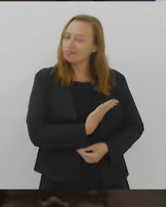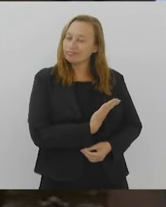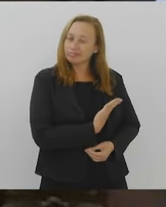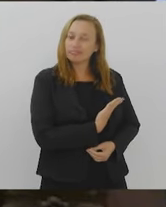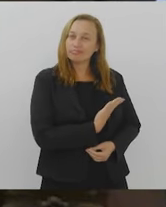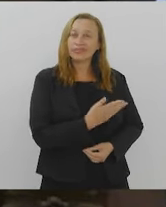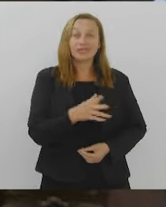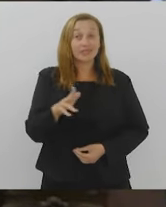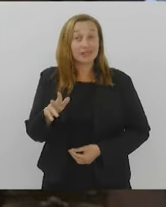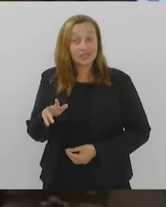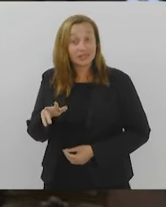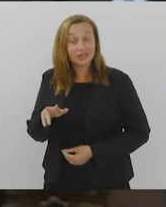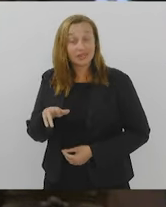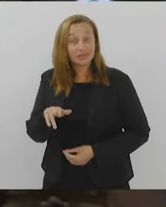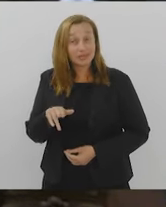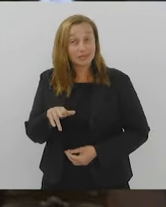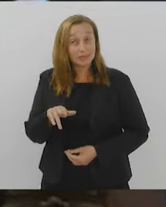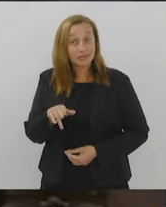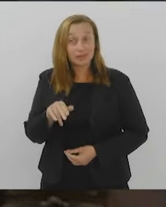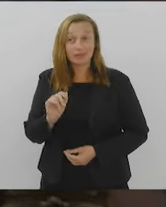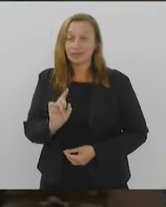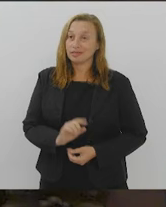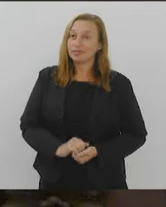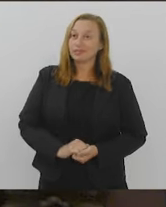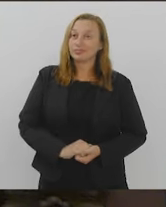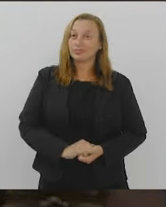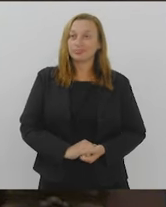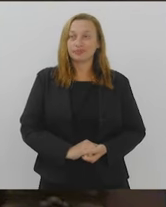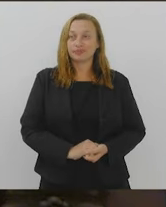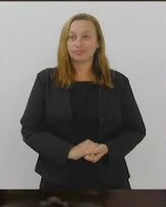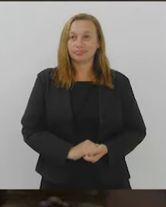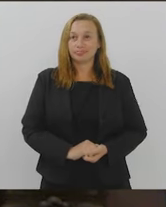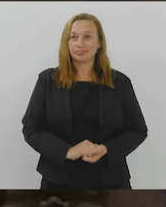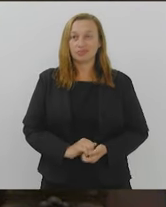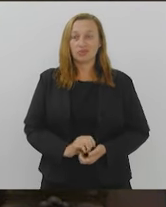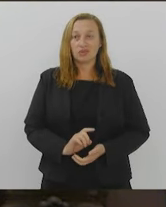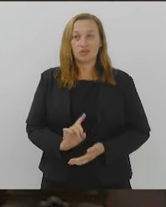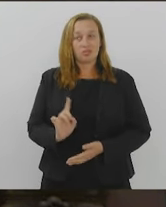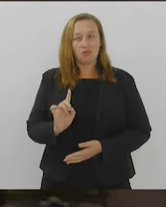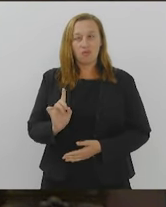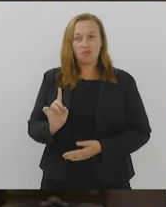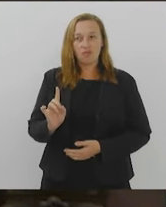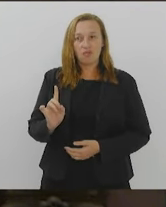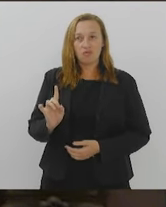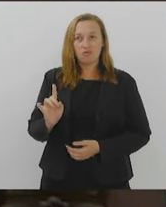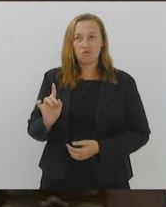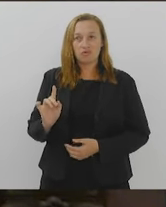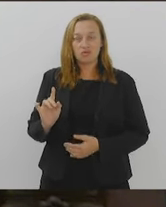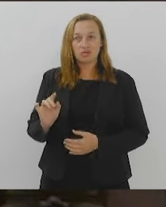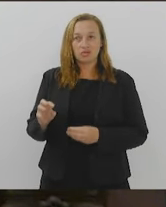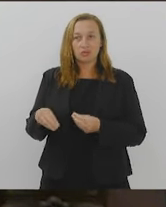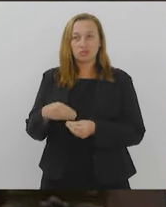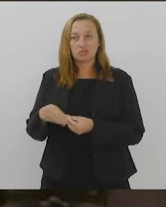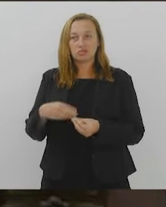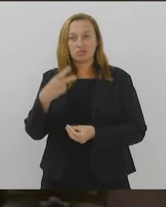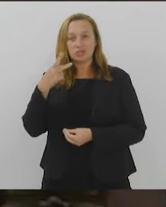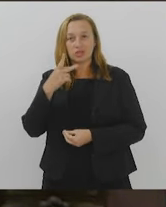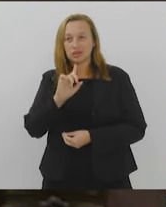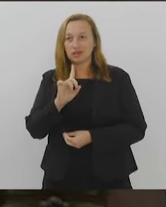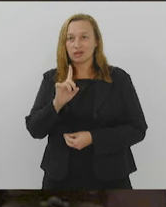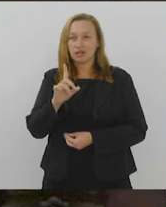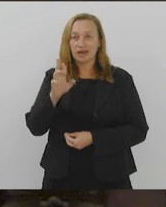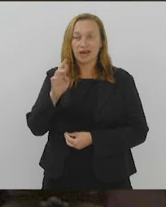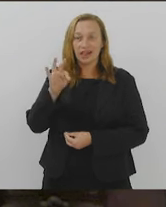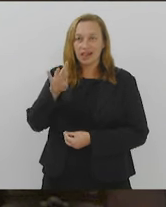meu amigo, meu irmão. Eu não vou puxar, não vou levar para o cunho político, não, doutor Renato de